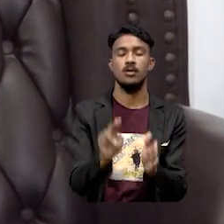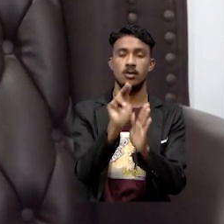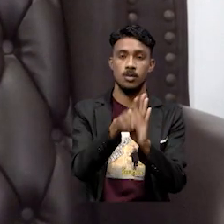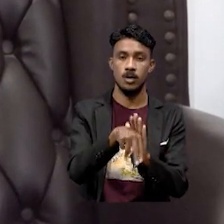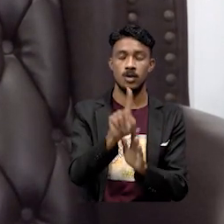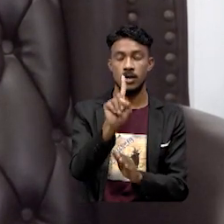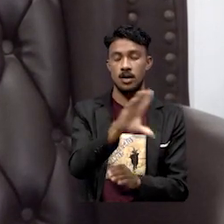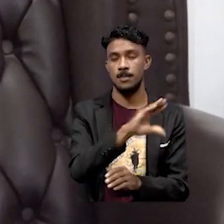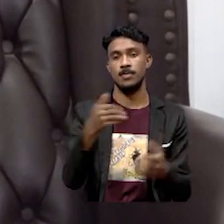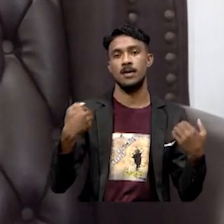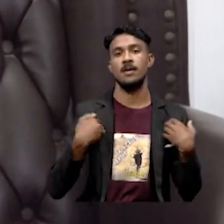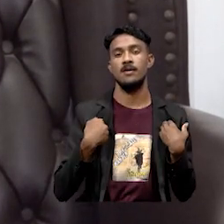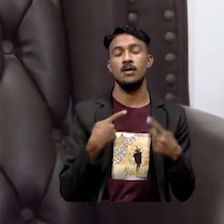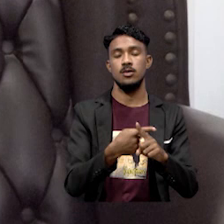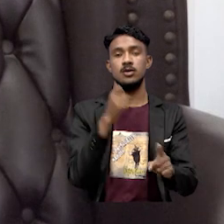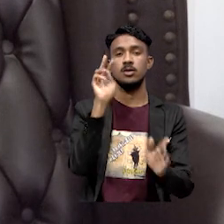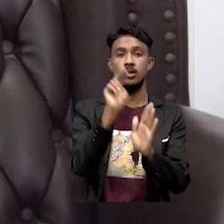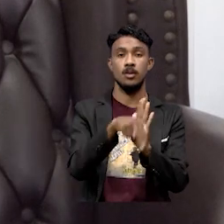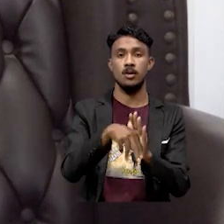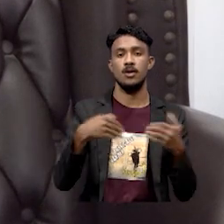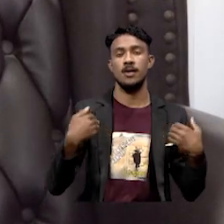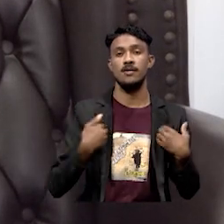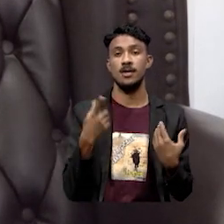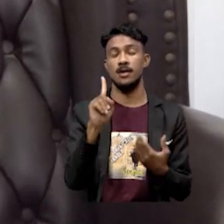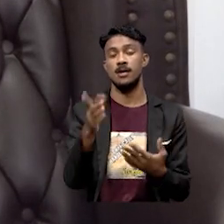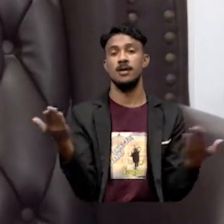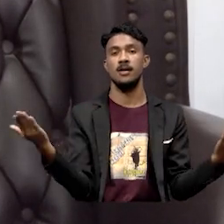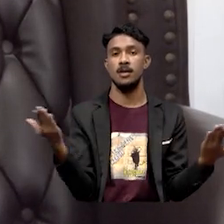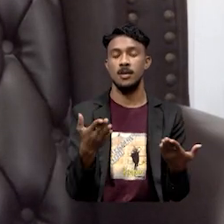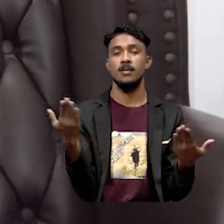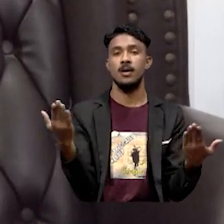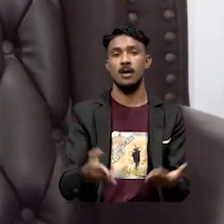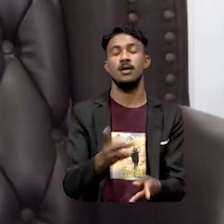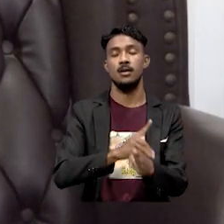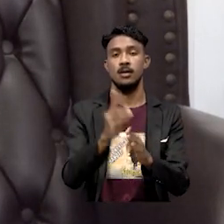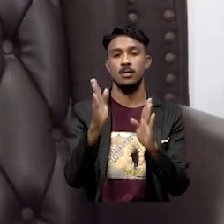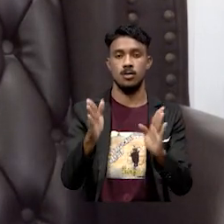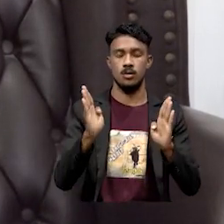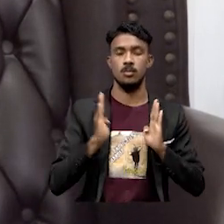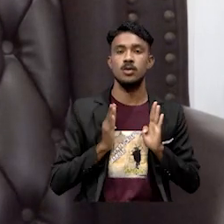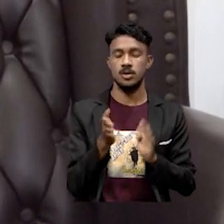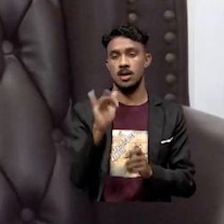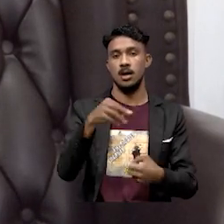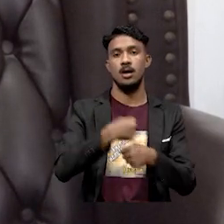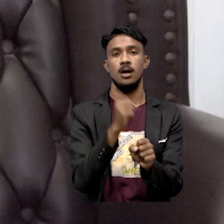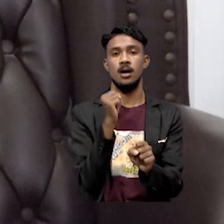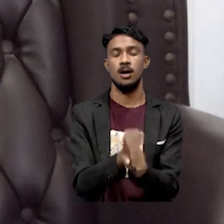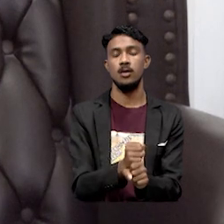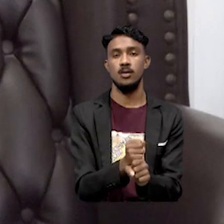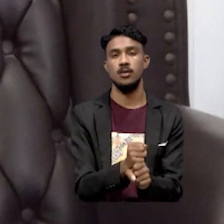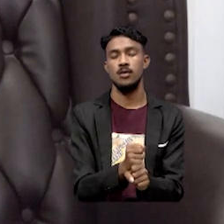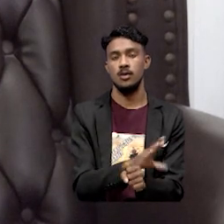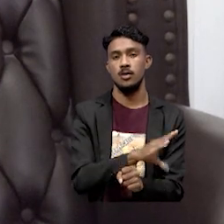número irnema que ia. O número nem ia mos ida na bem, mas ser supervisor, cata, to ser halo supervisão,